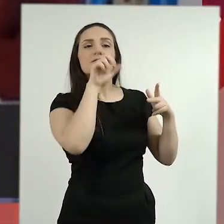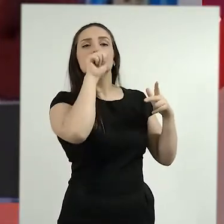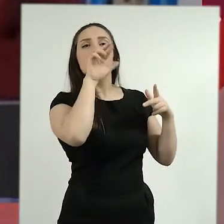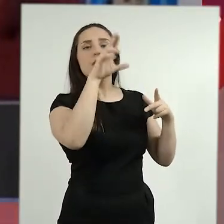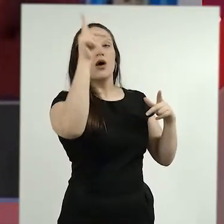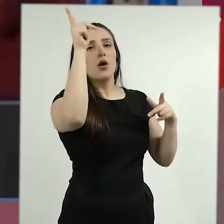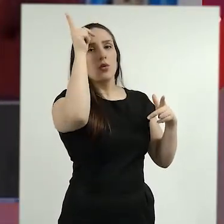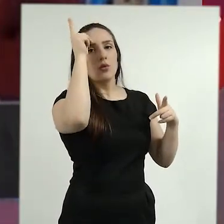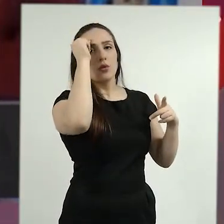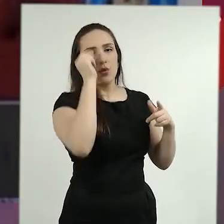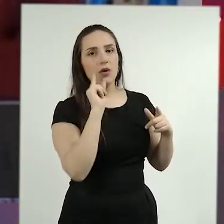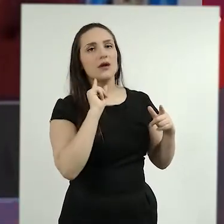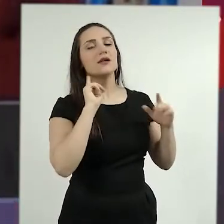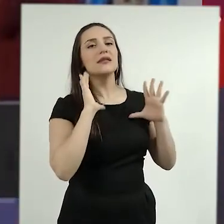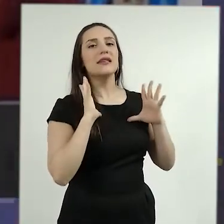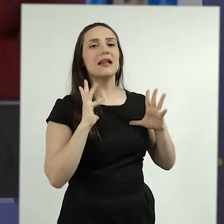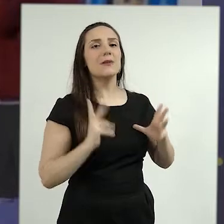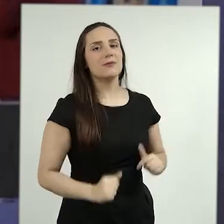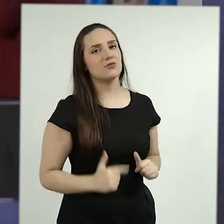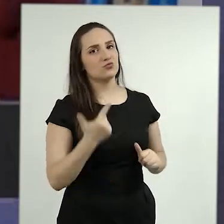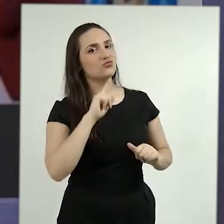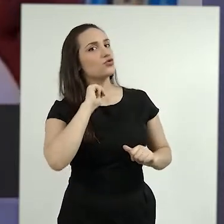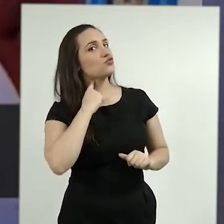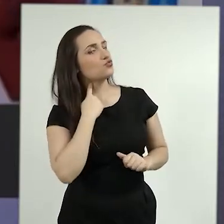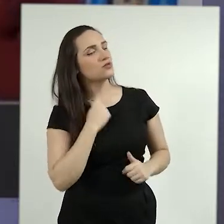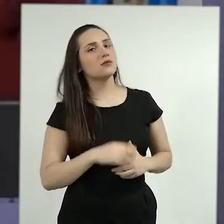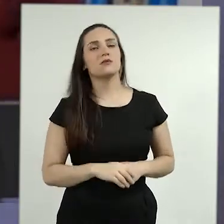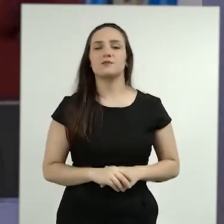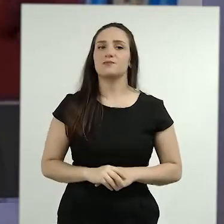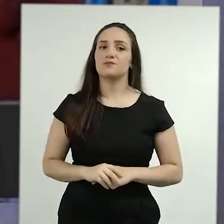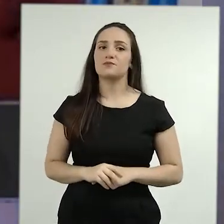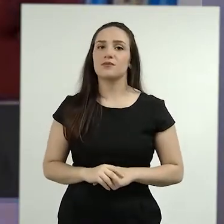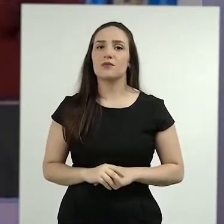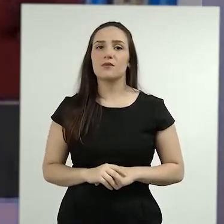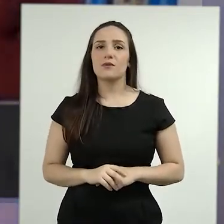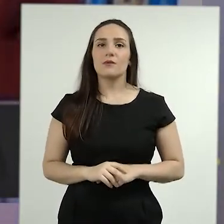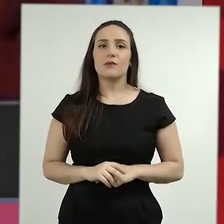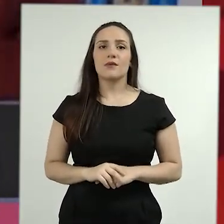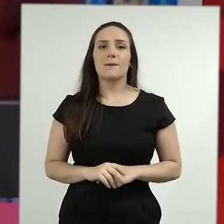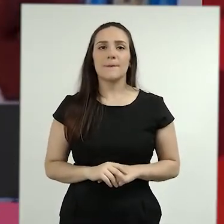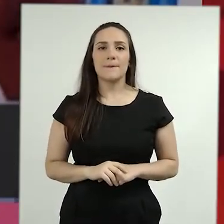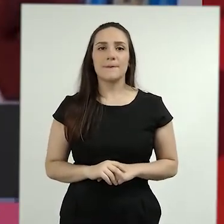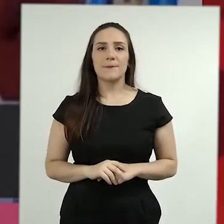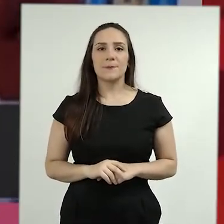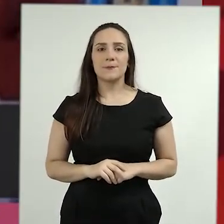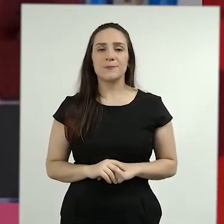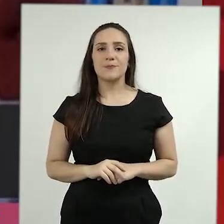para os animais, um alívio, um momento para a natureza, de maneira geral, respirar, né?